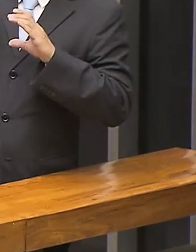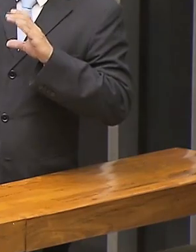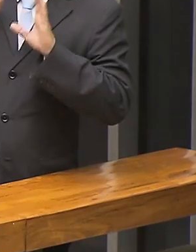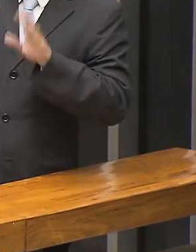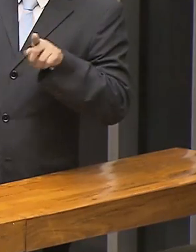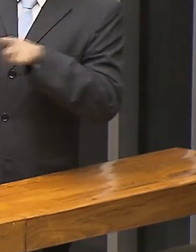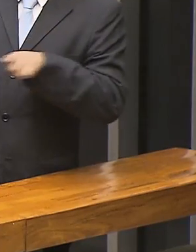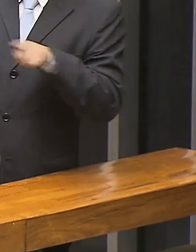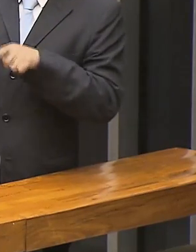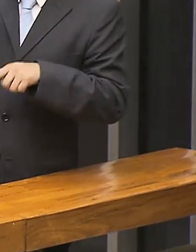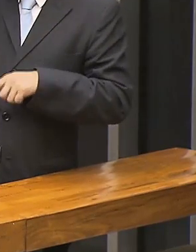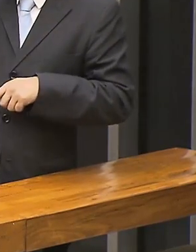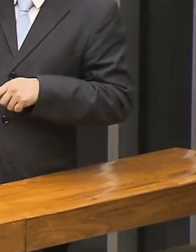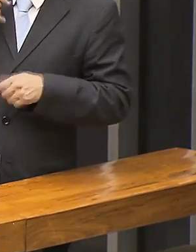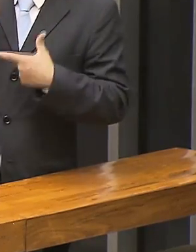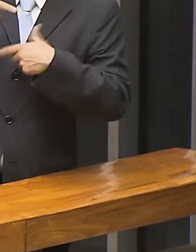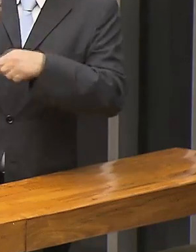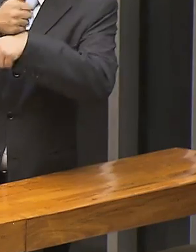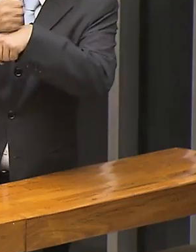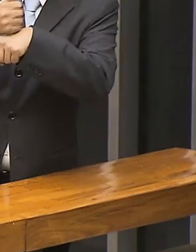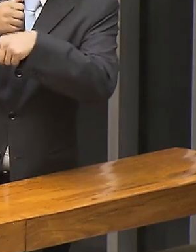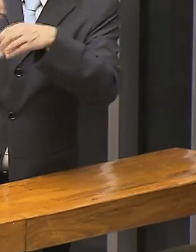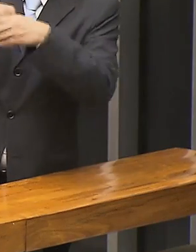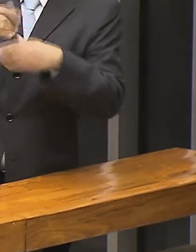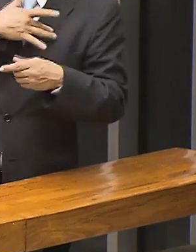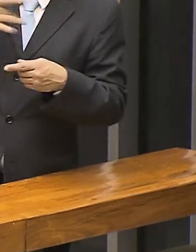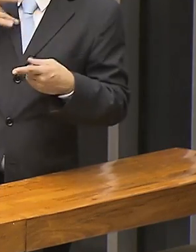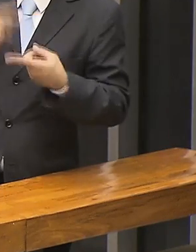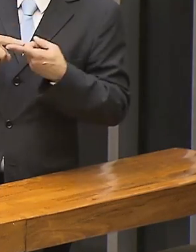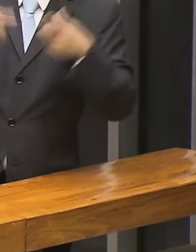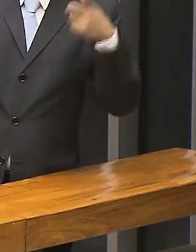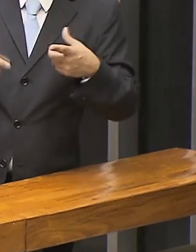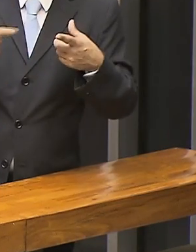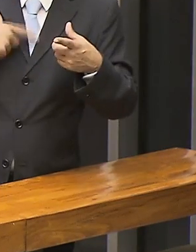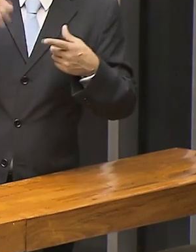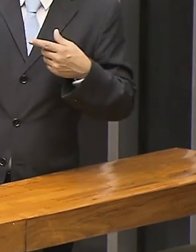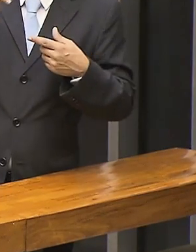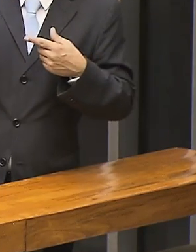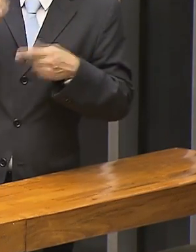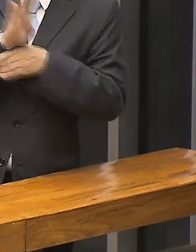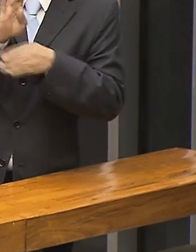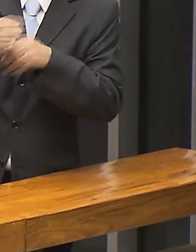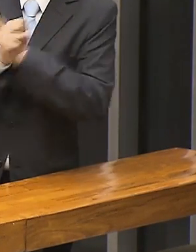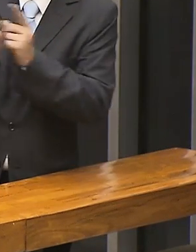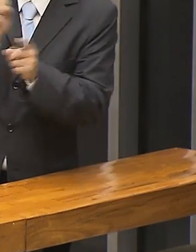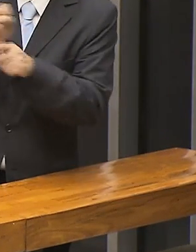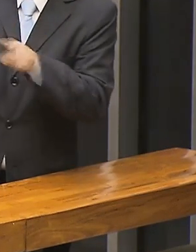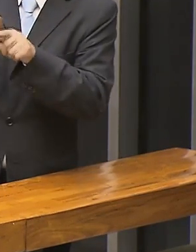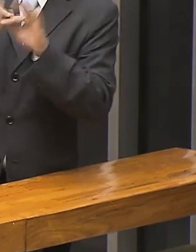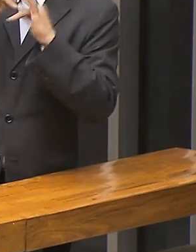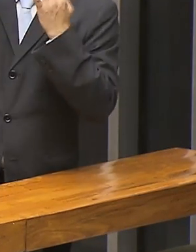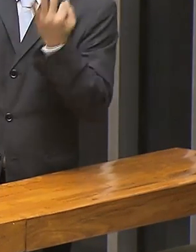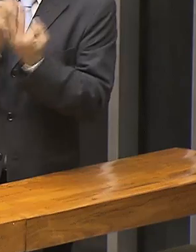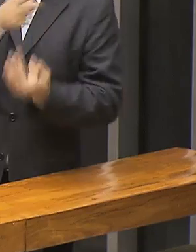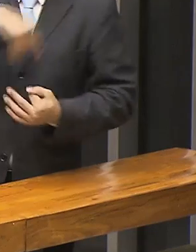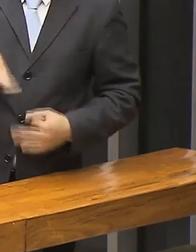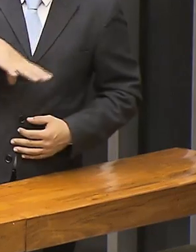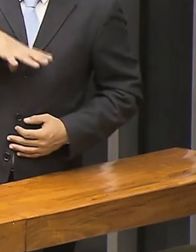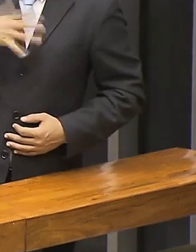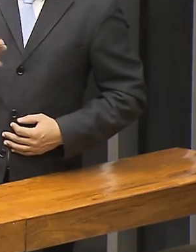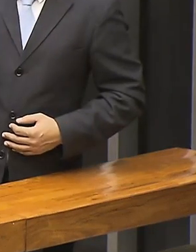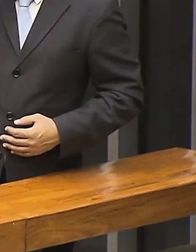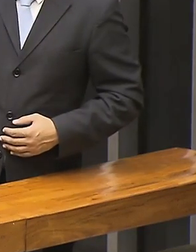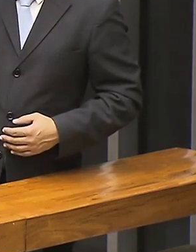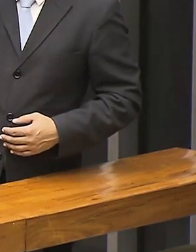aos agentes de saúde, às instituições sociais e aos familiares que corajosamente, todos